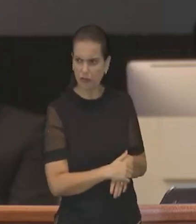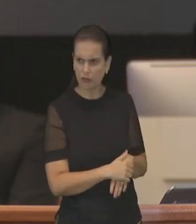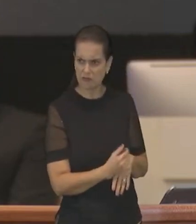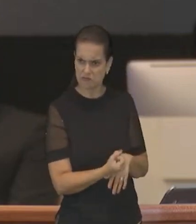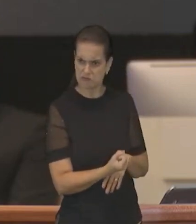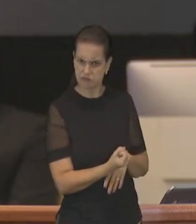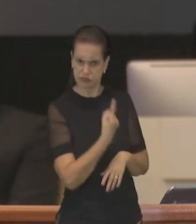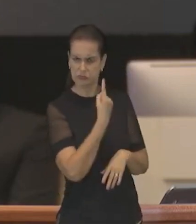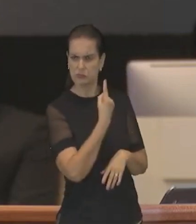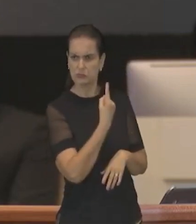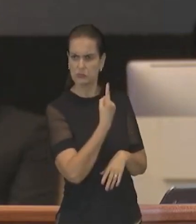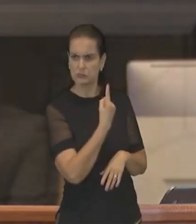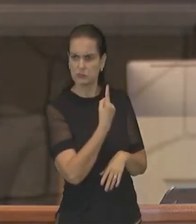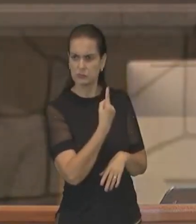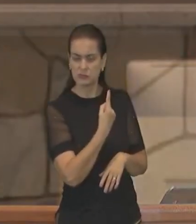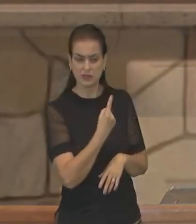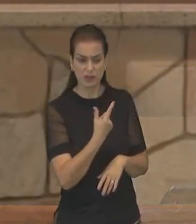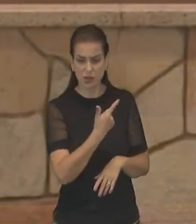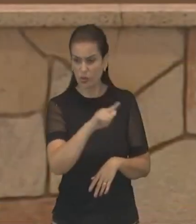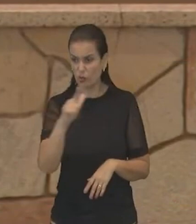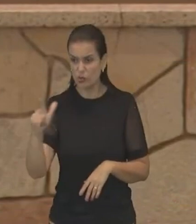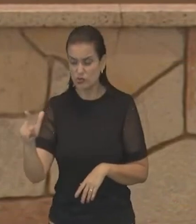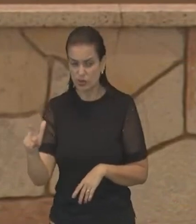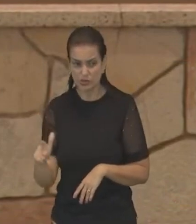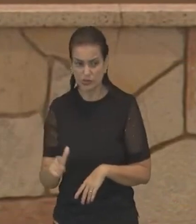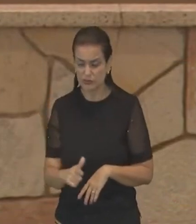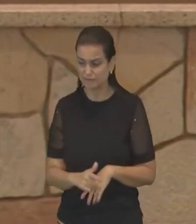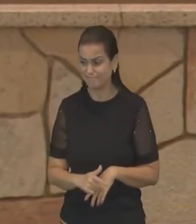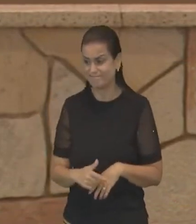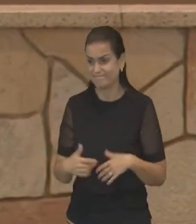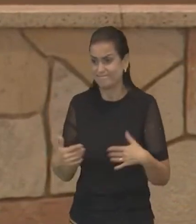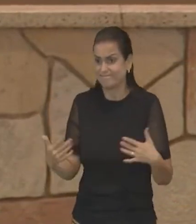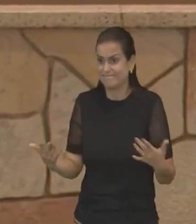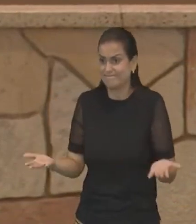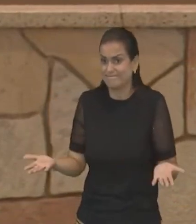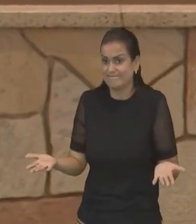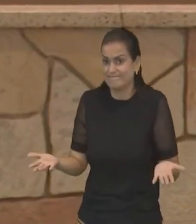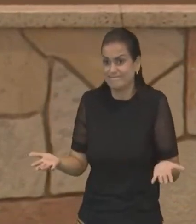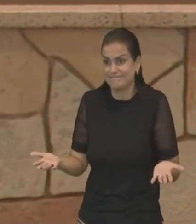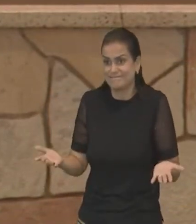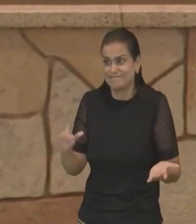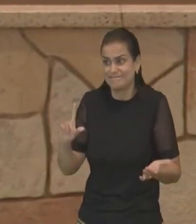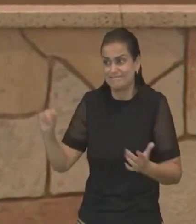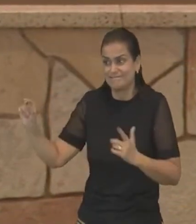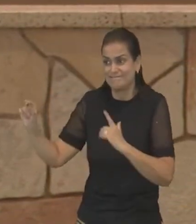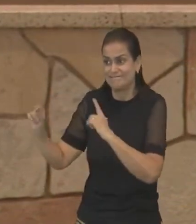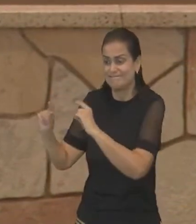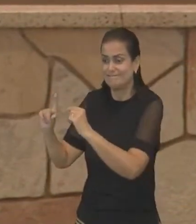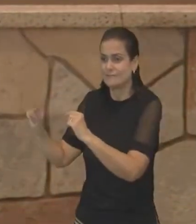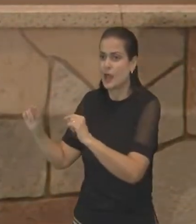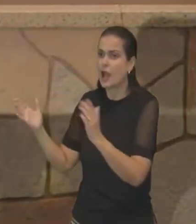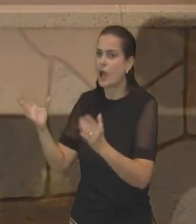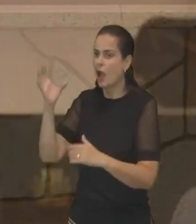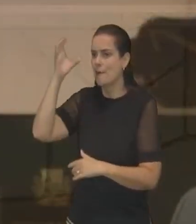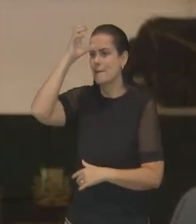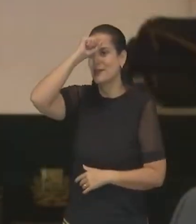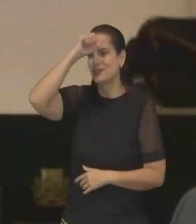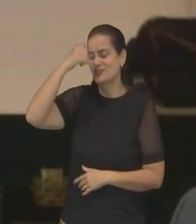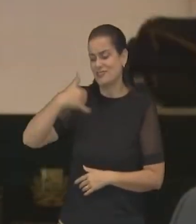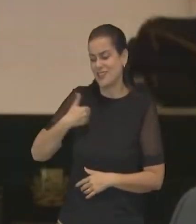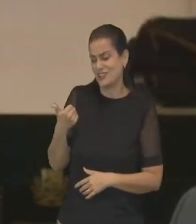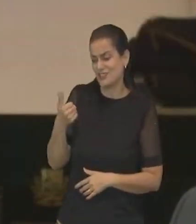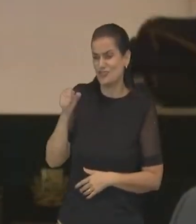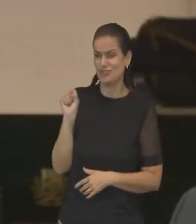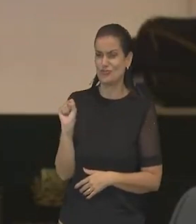com a chefia e nós ficamos queimadaços. Só que é o seguinte, aprendi a lição, com 18